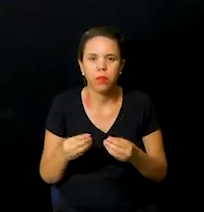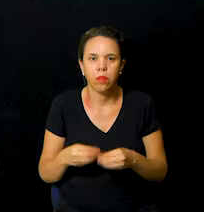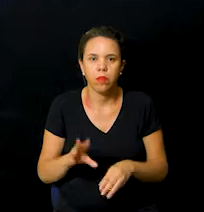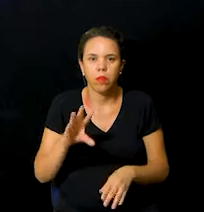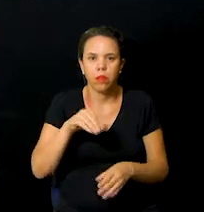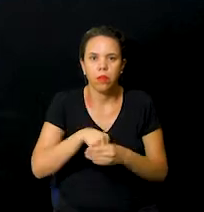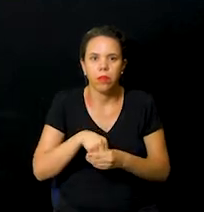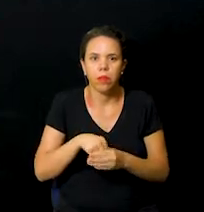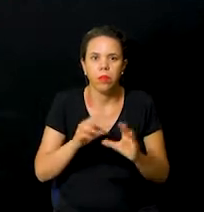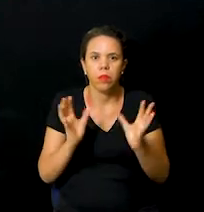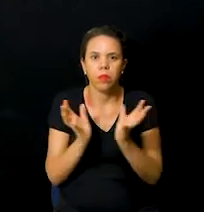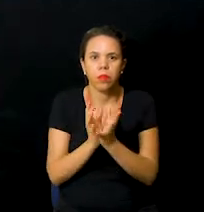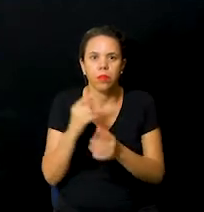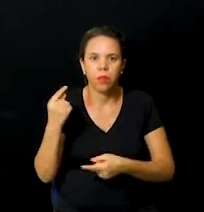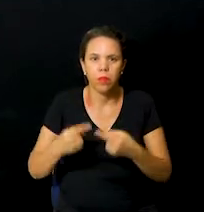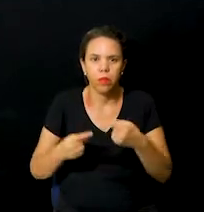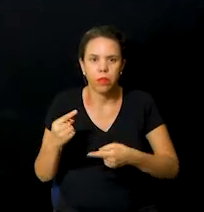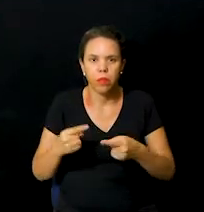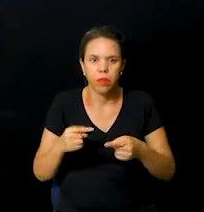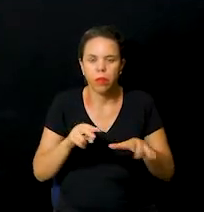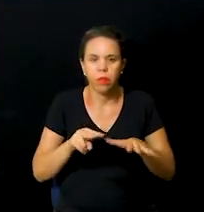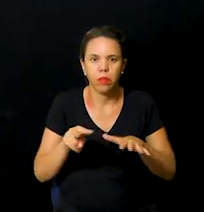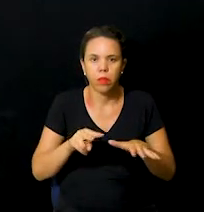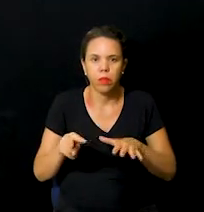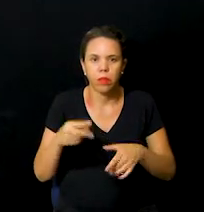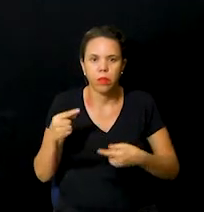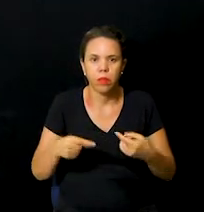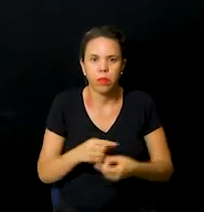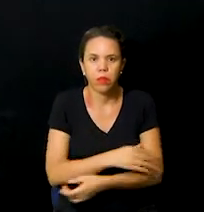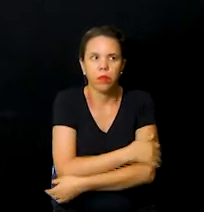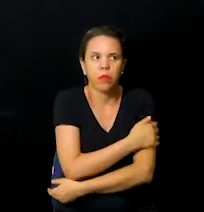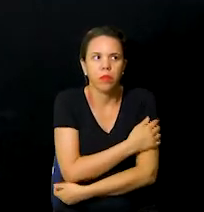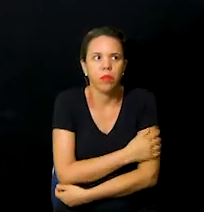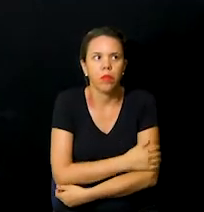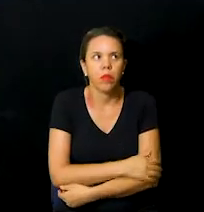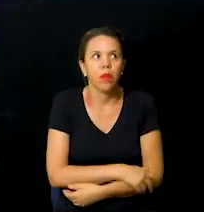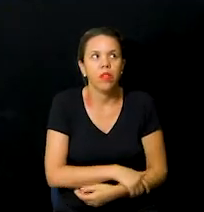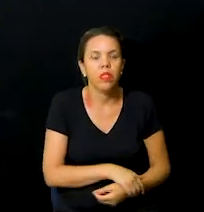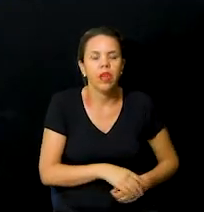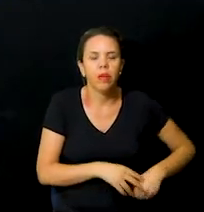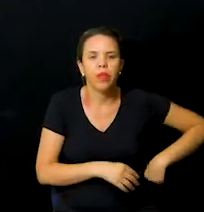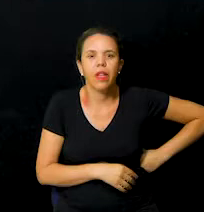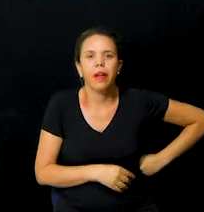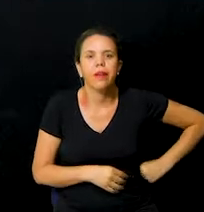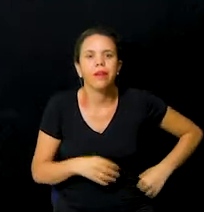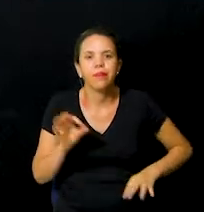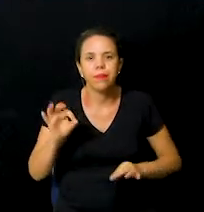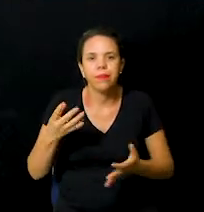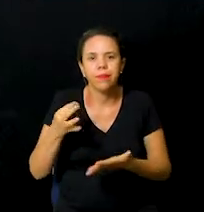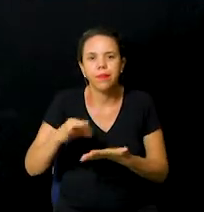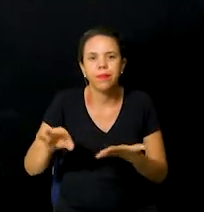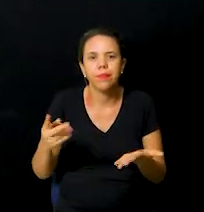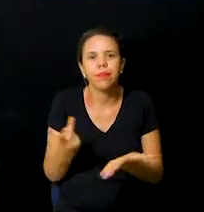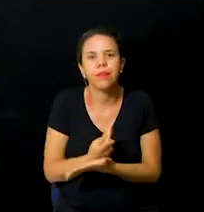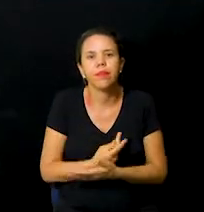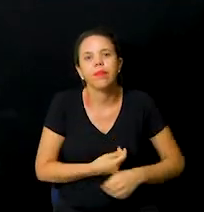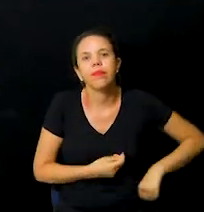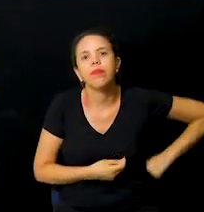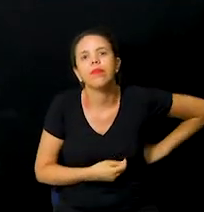que causou para dentro dos grupos de discussão. Então, toda semana elas discutem entre elas os acertos e